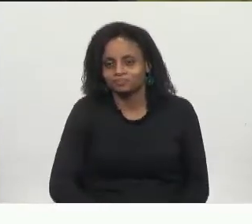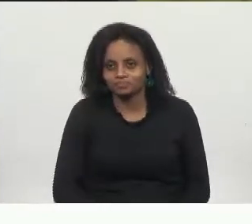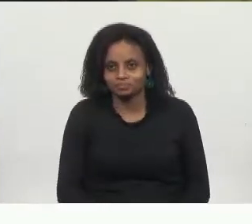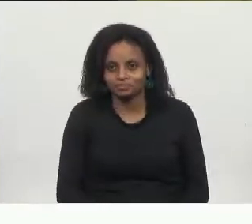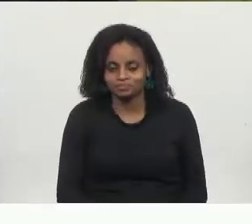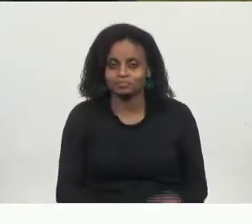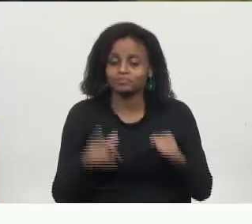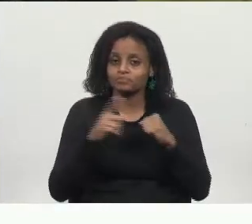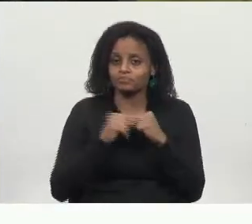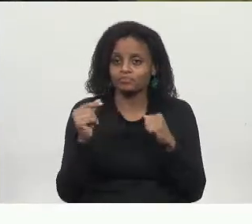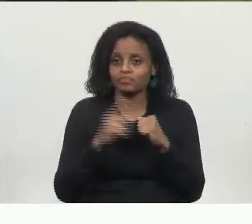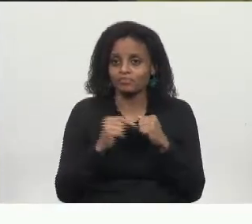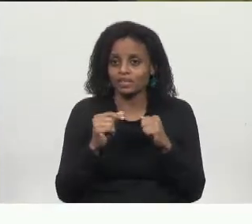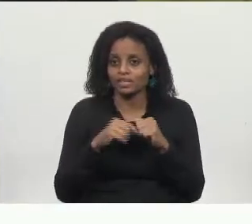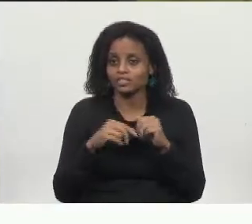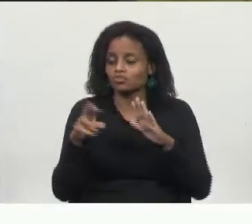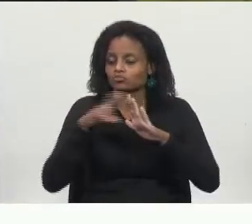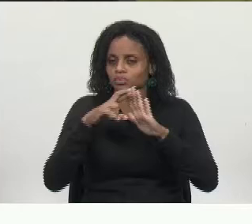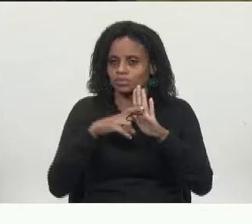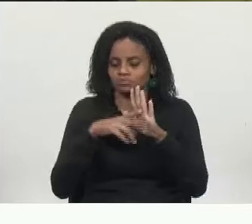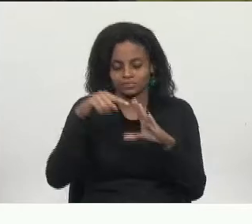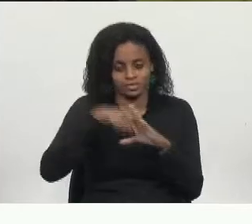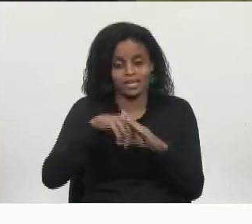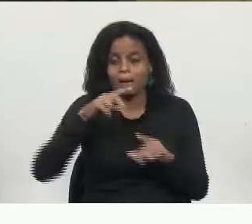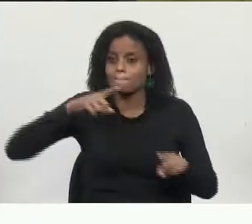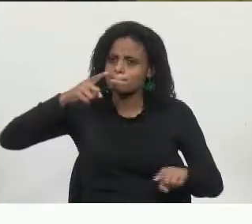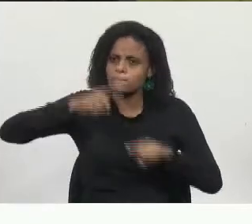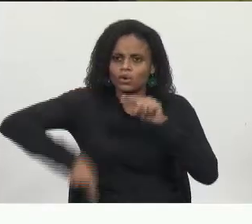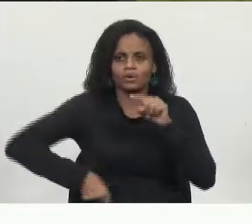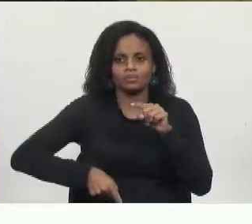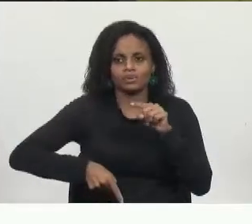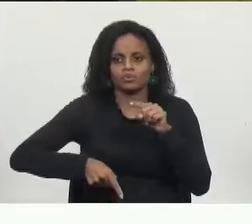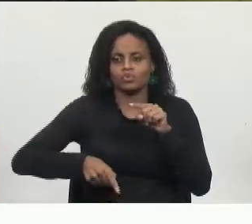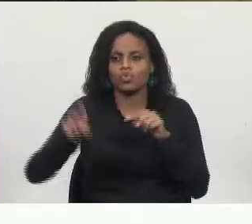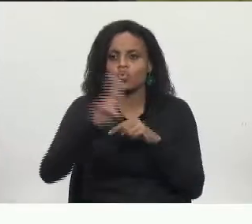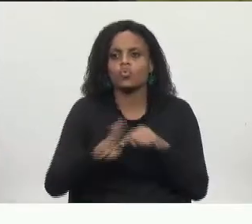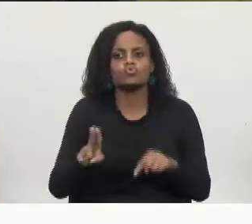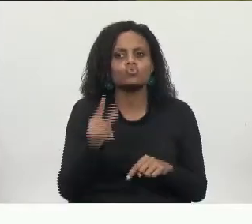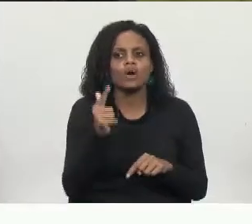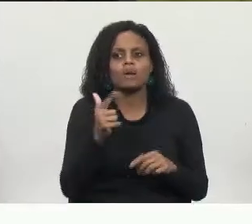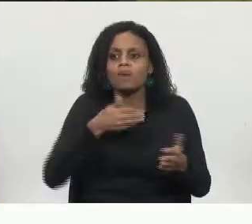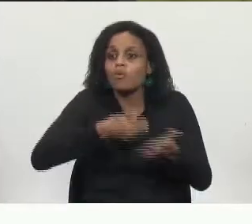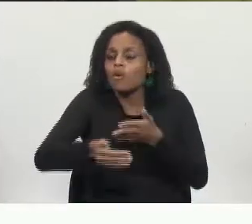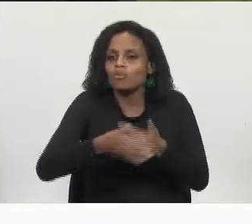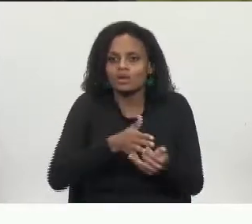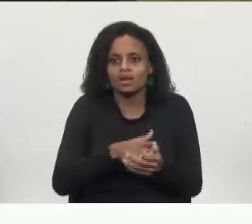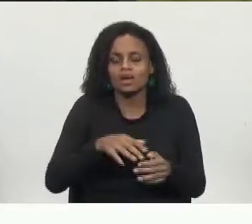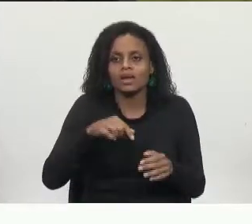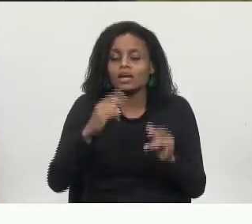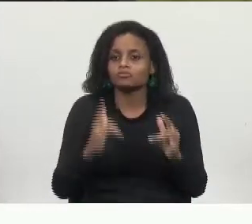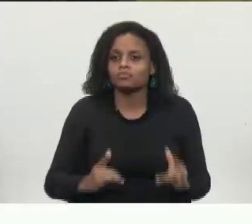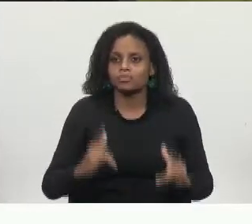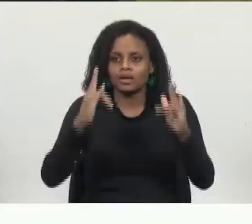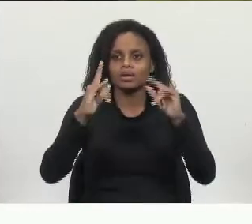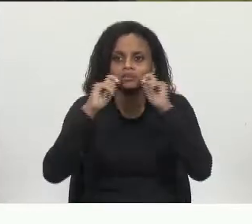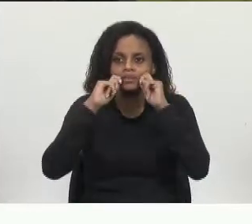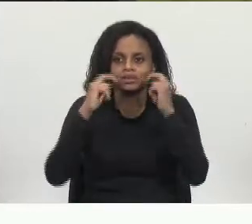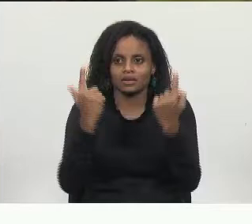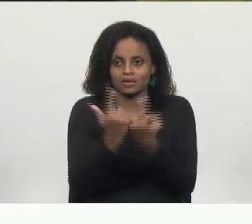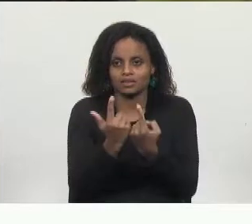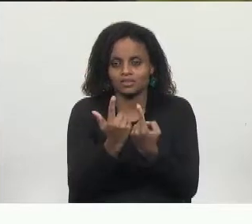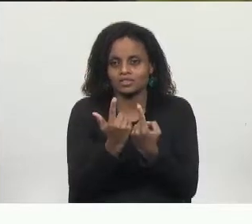O artigo do nosso regimento diz o seguinte: é proibido o porte de arma de qualquer espécie nos edifícios da